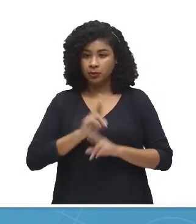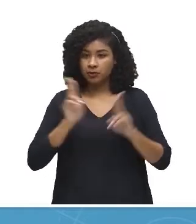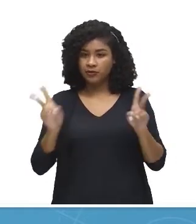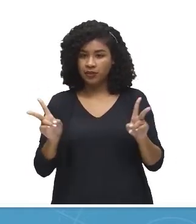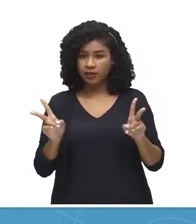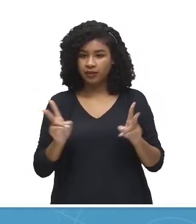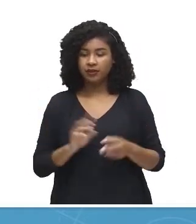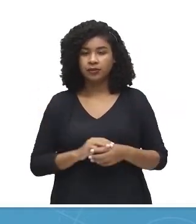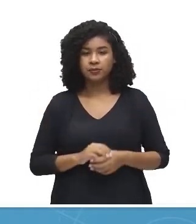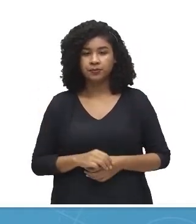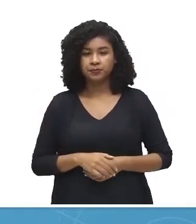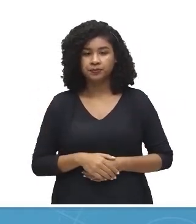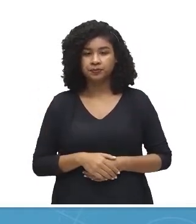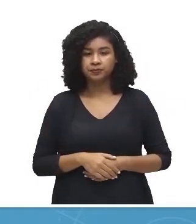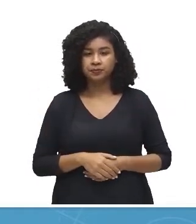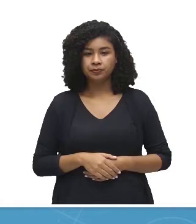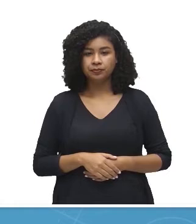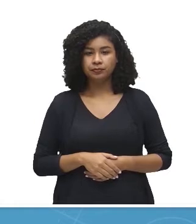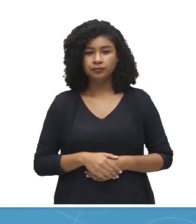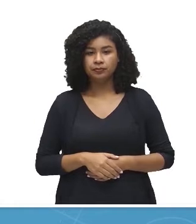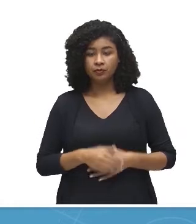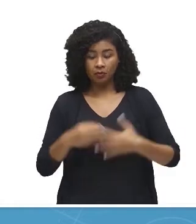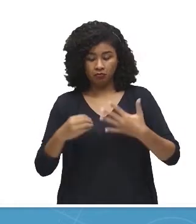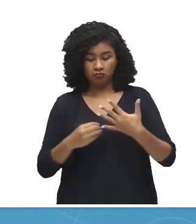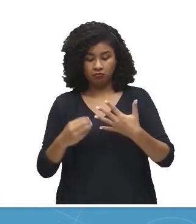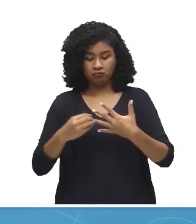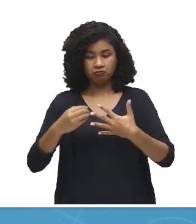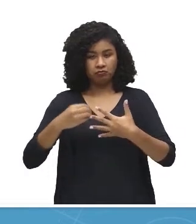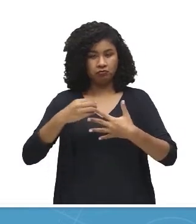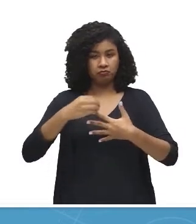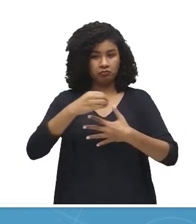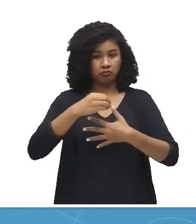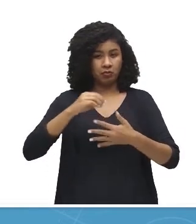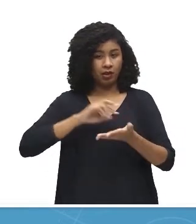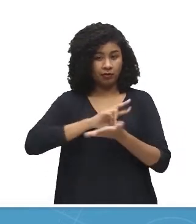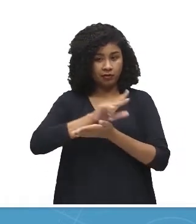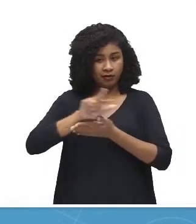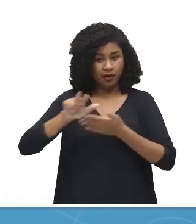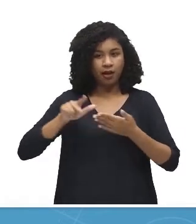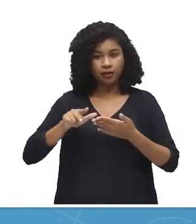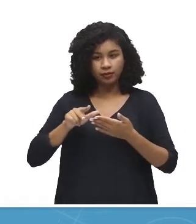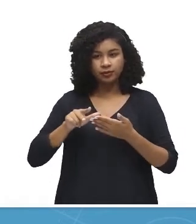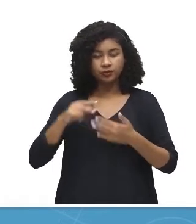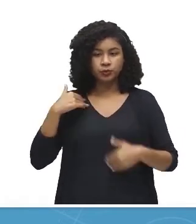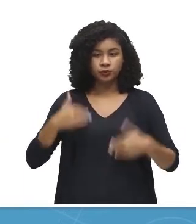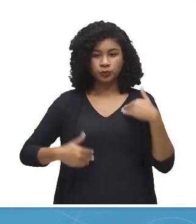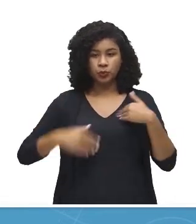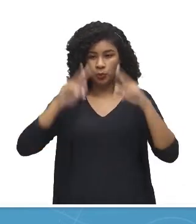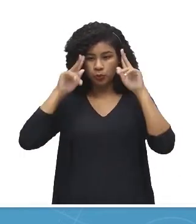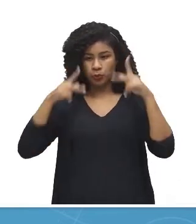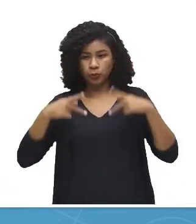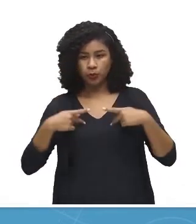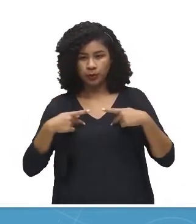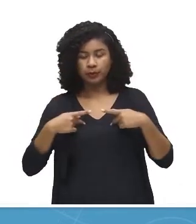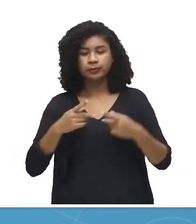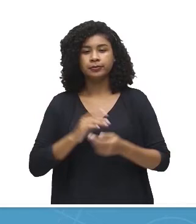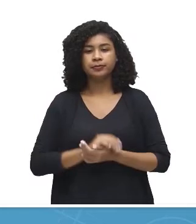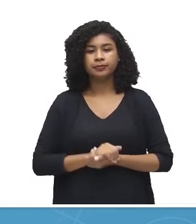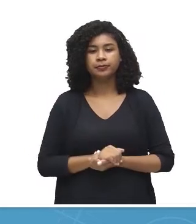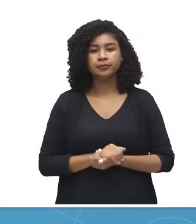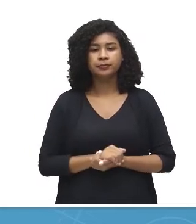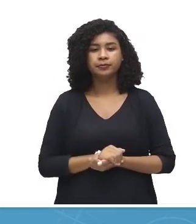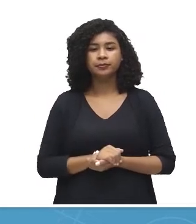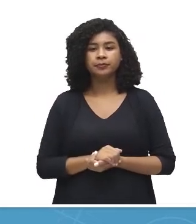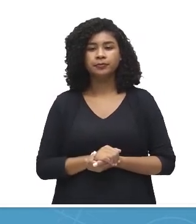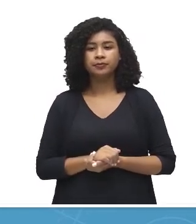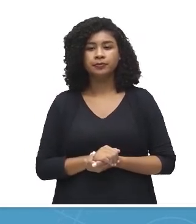Então, essas aí são as glândulas do corpo humano, e a diferença entre homem e mulher é apenas no